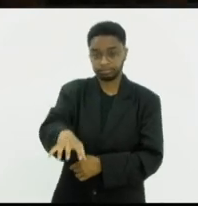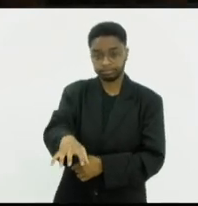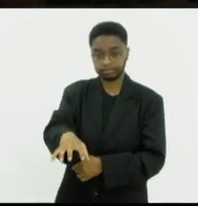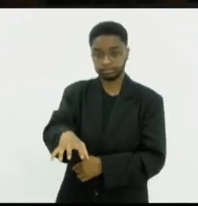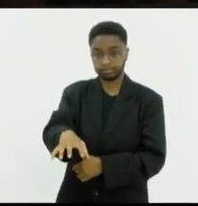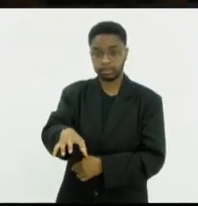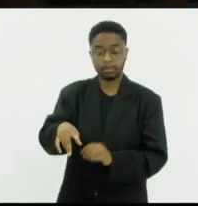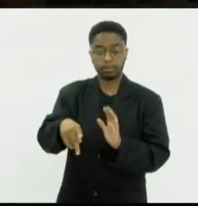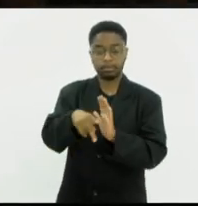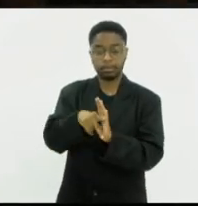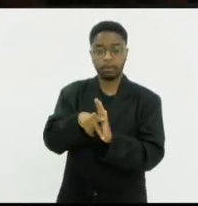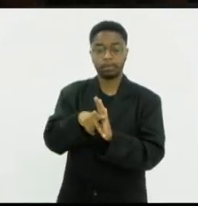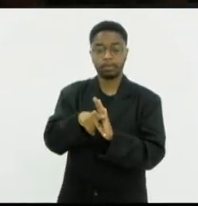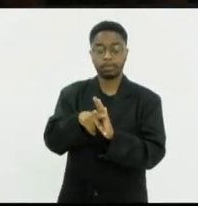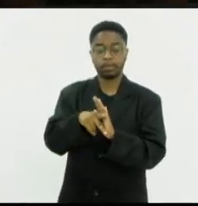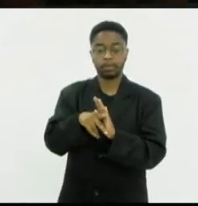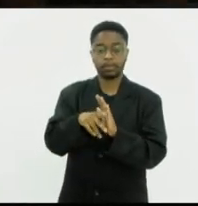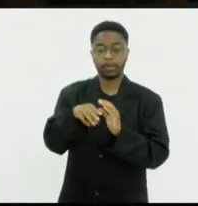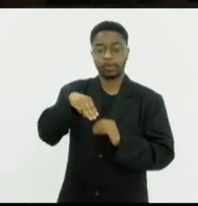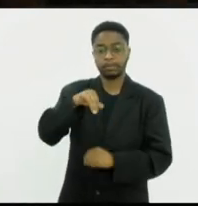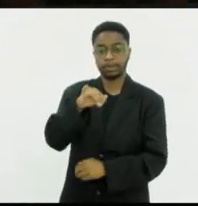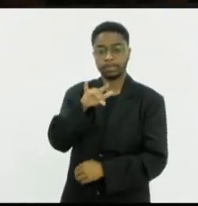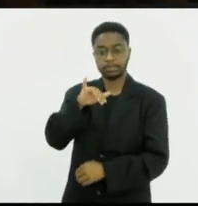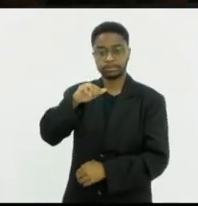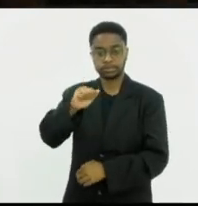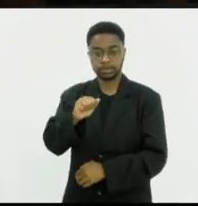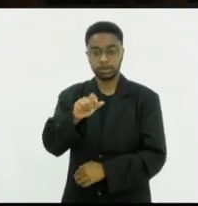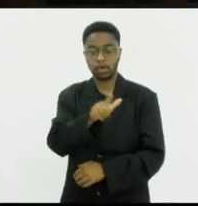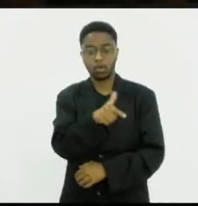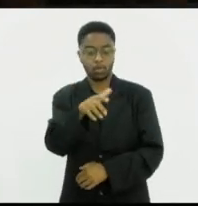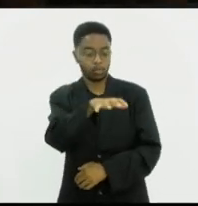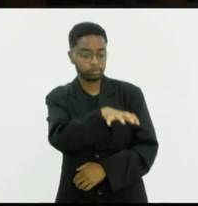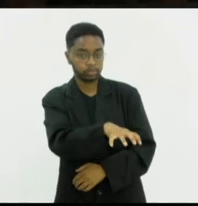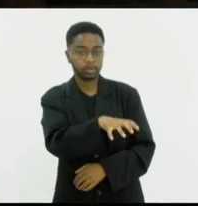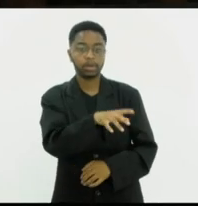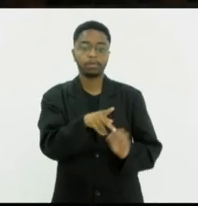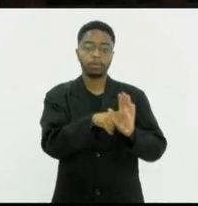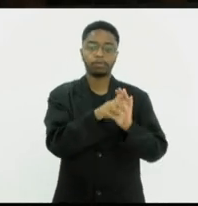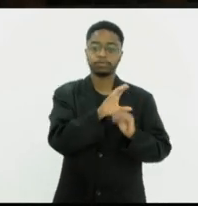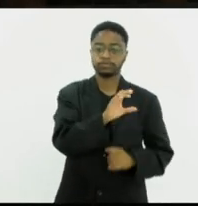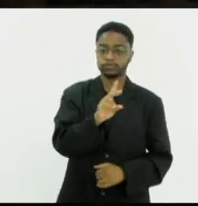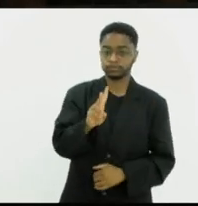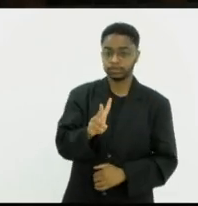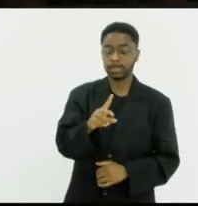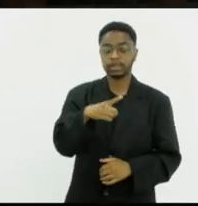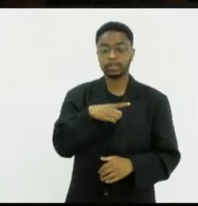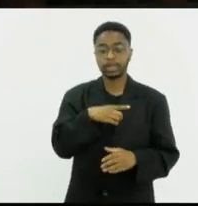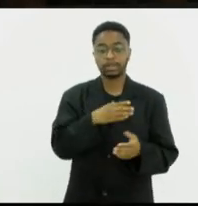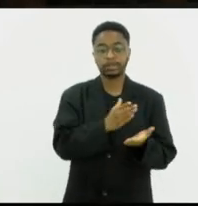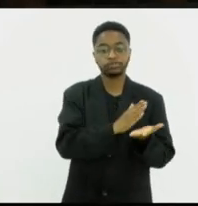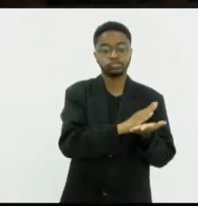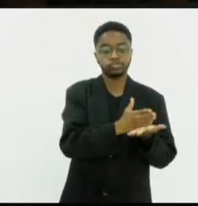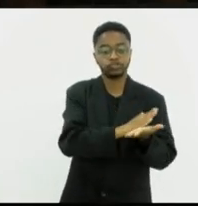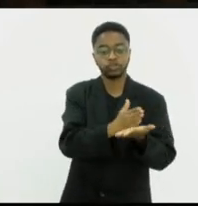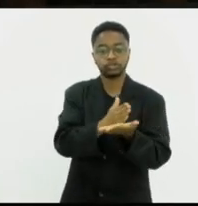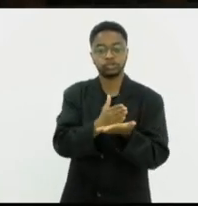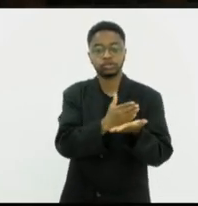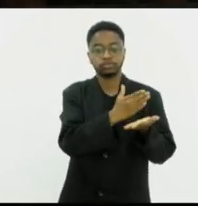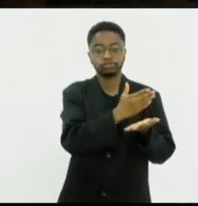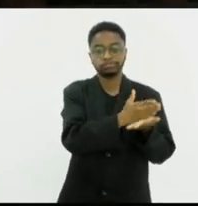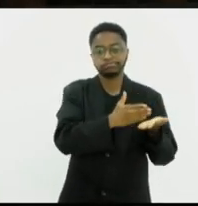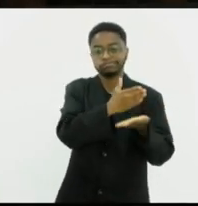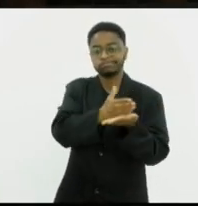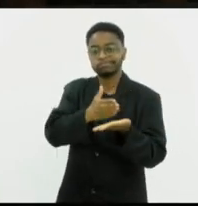aqui é da milícia. Já esse território aqui é do outro Comando Vermelho. E eles vão dividindo